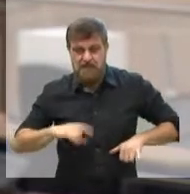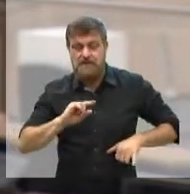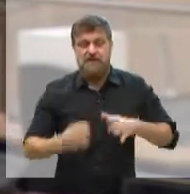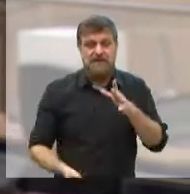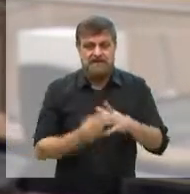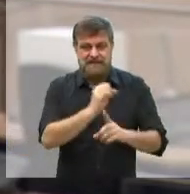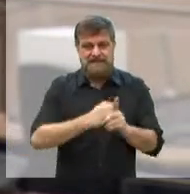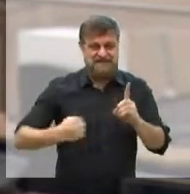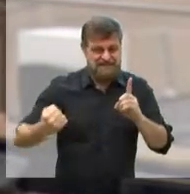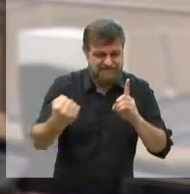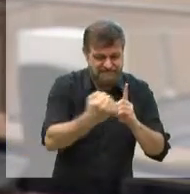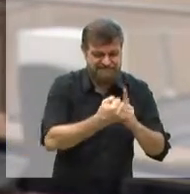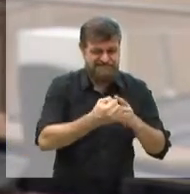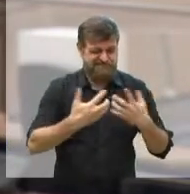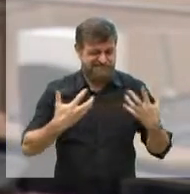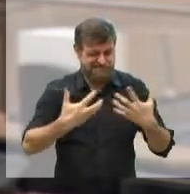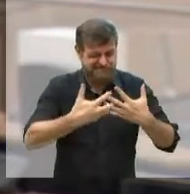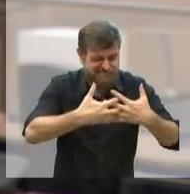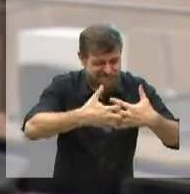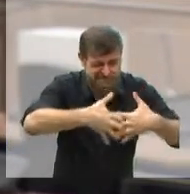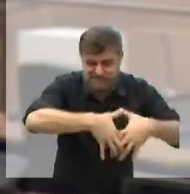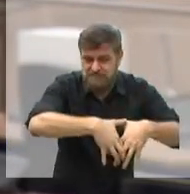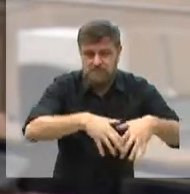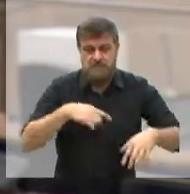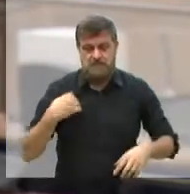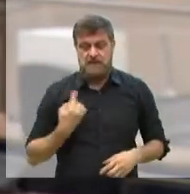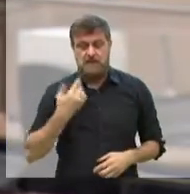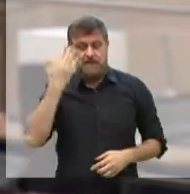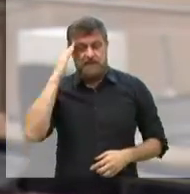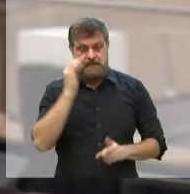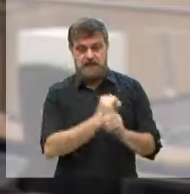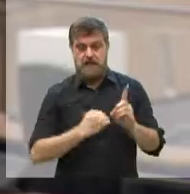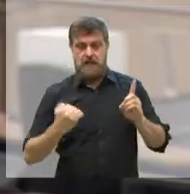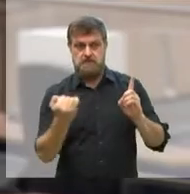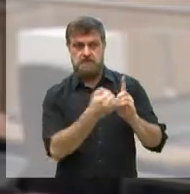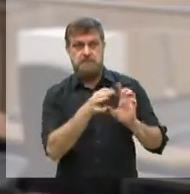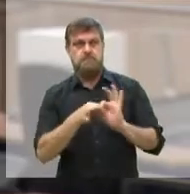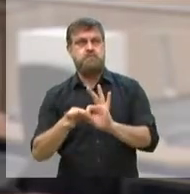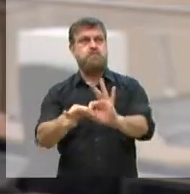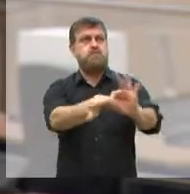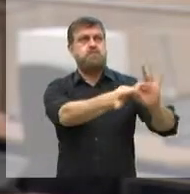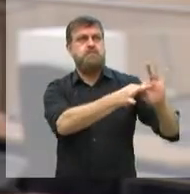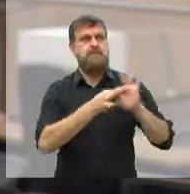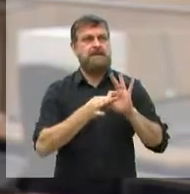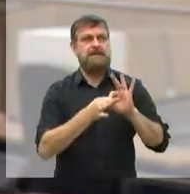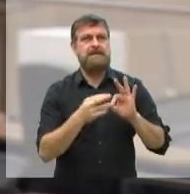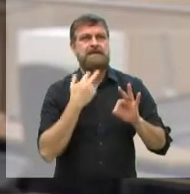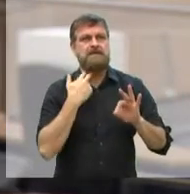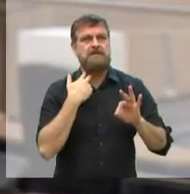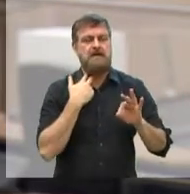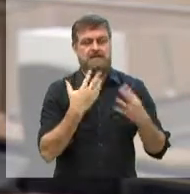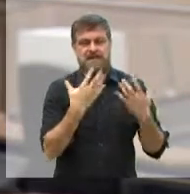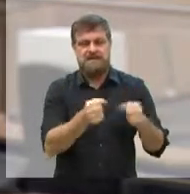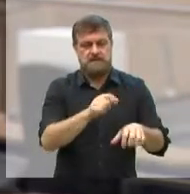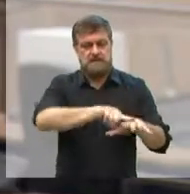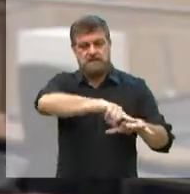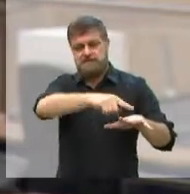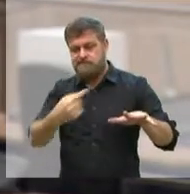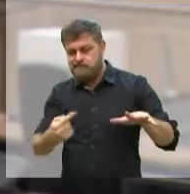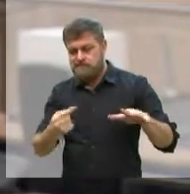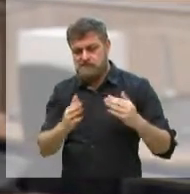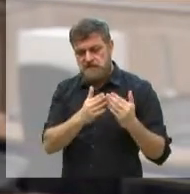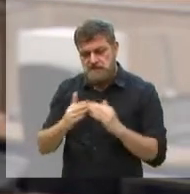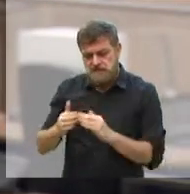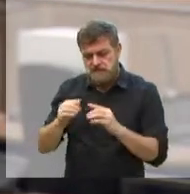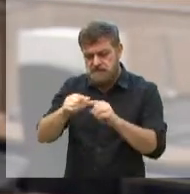nosso organismo entra. E se nós entendermos a sociedade como órgão, nós não podemos aceitar